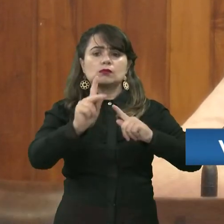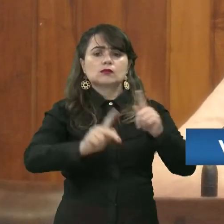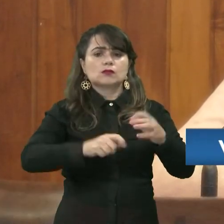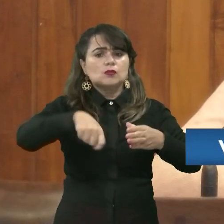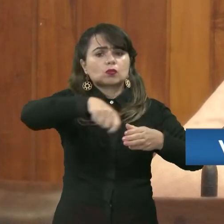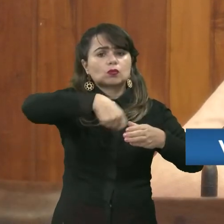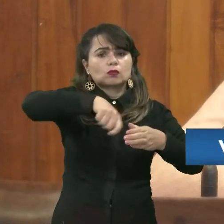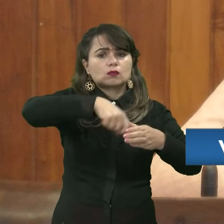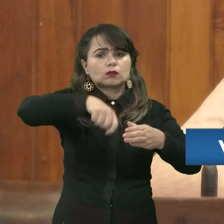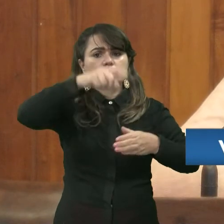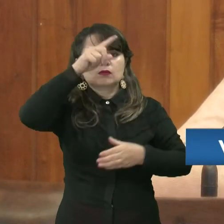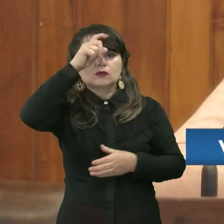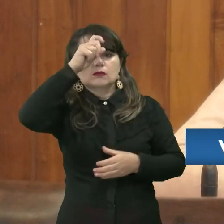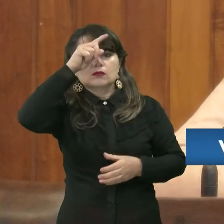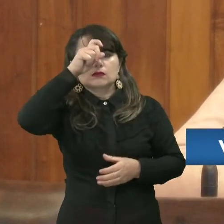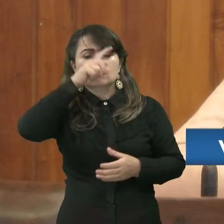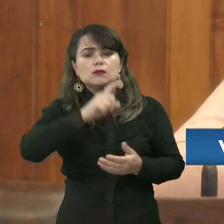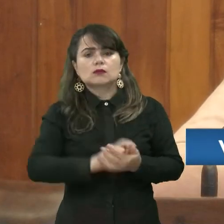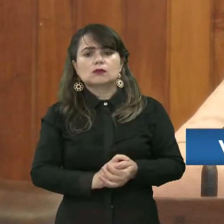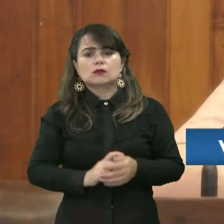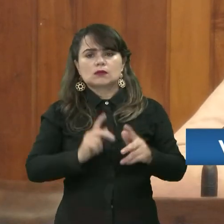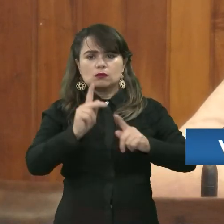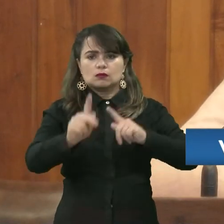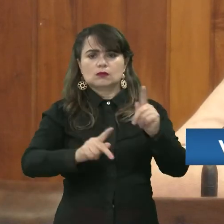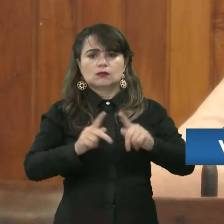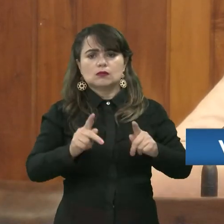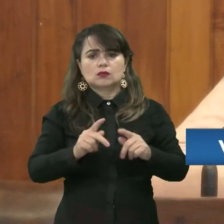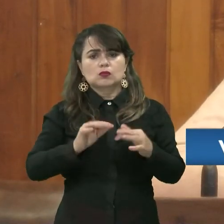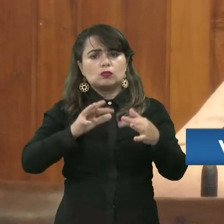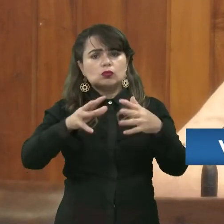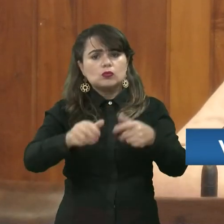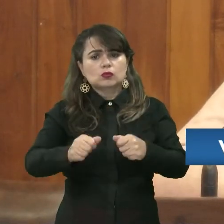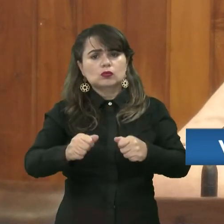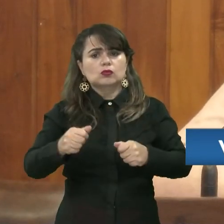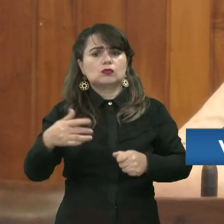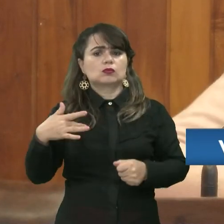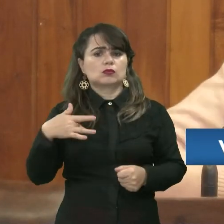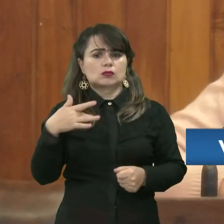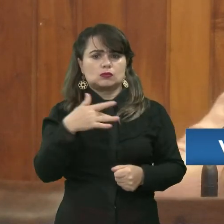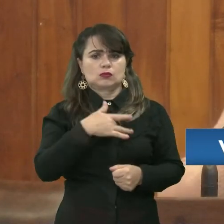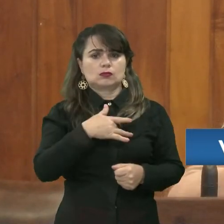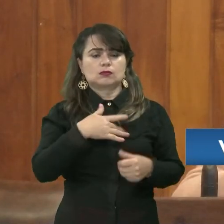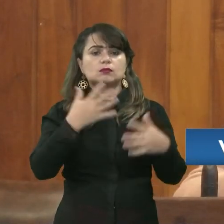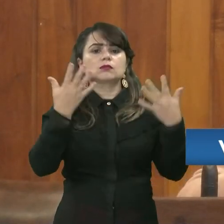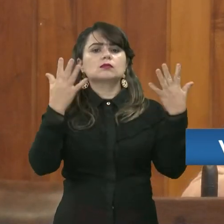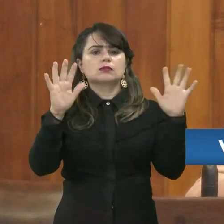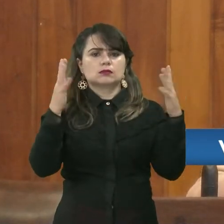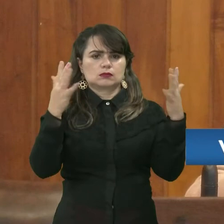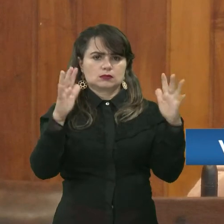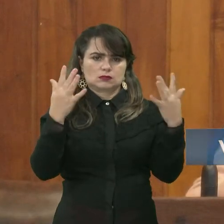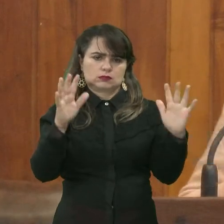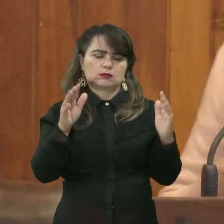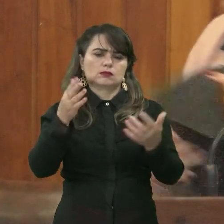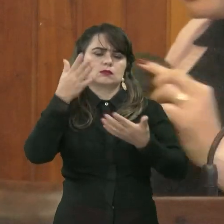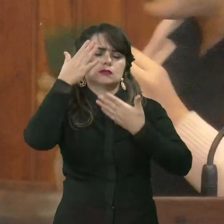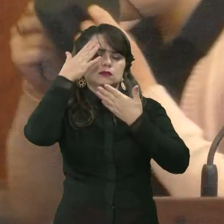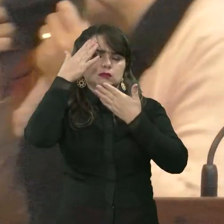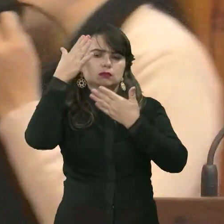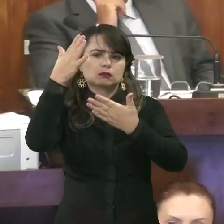dar para aquele paciente, pessoal que trabalha na saúde, meus parabéns para vocês. Muito obrigada, presidente.